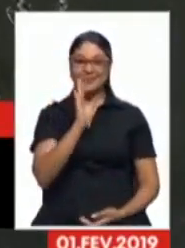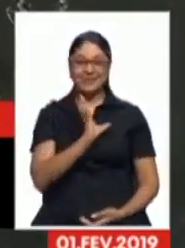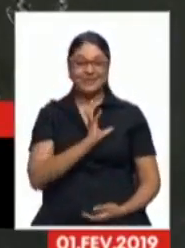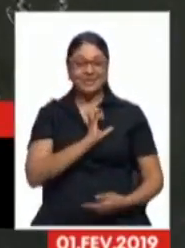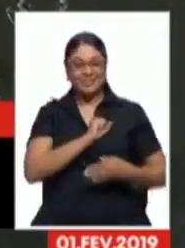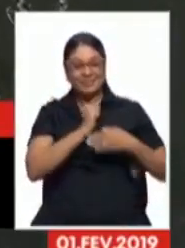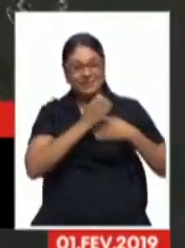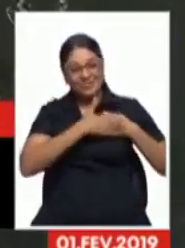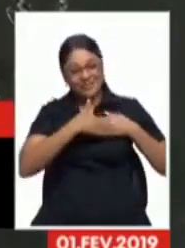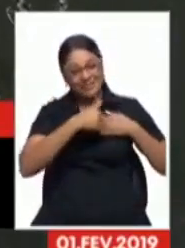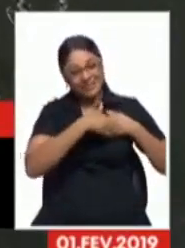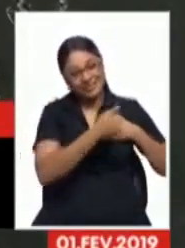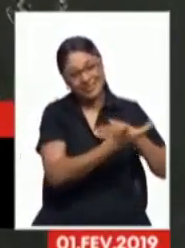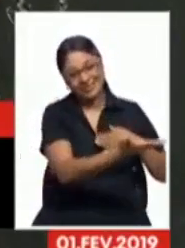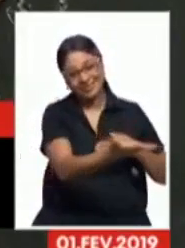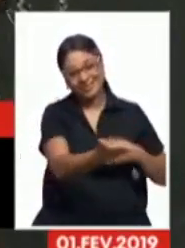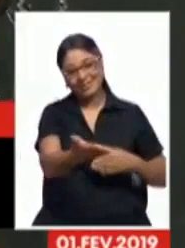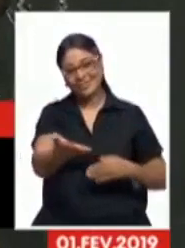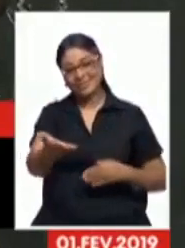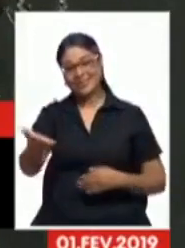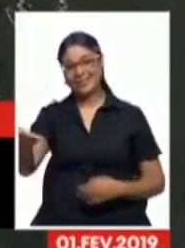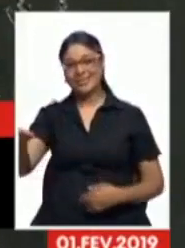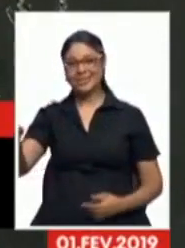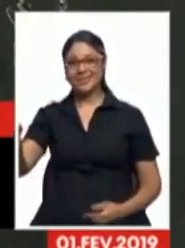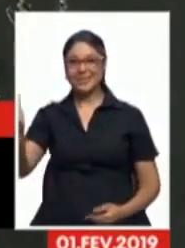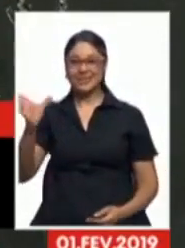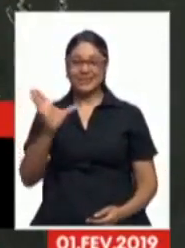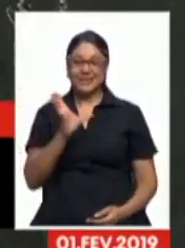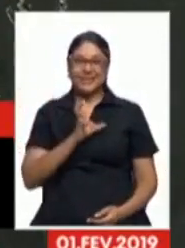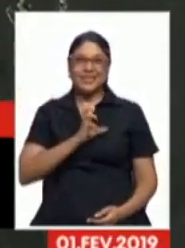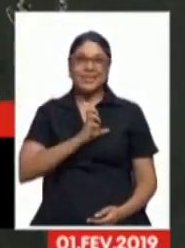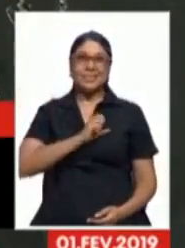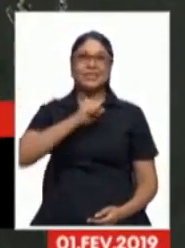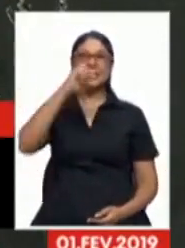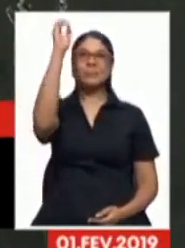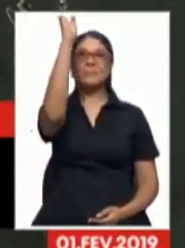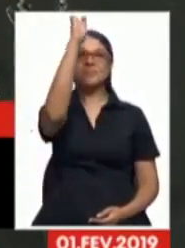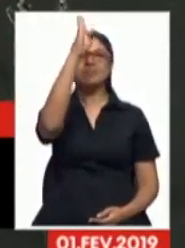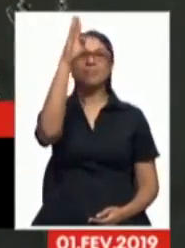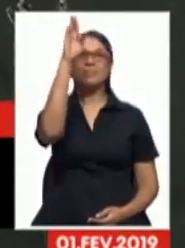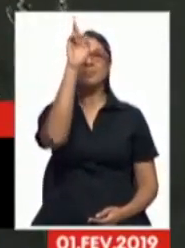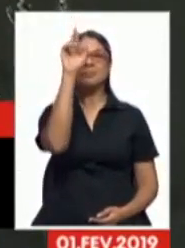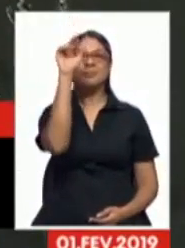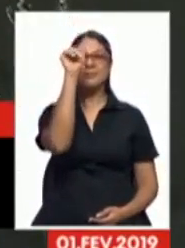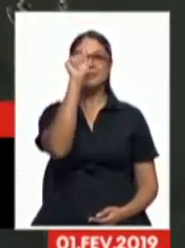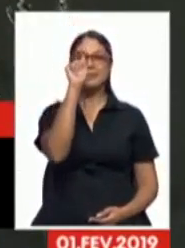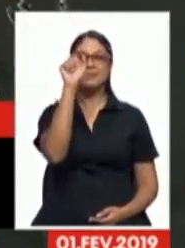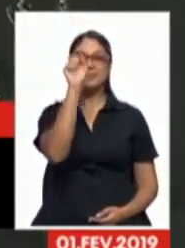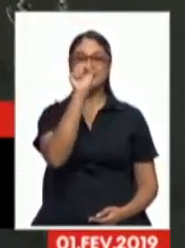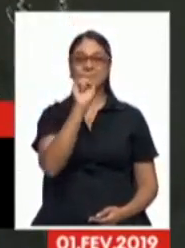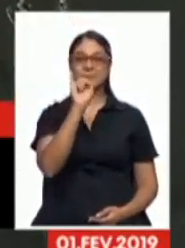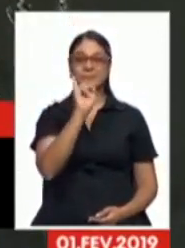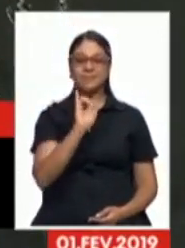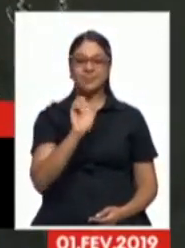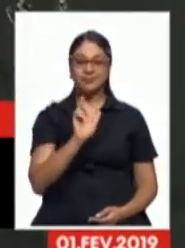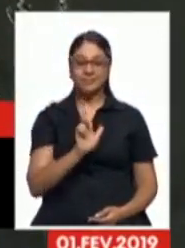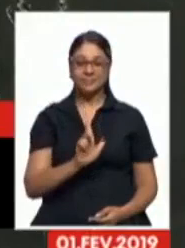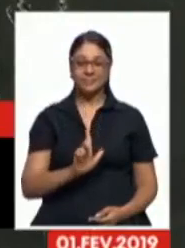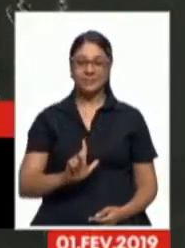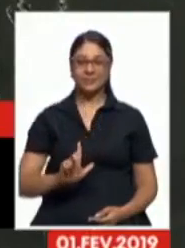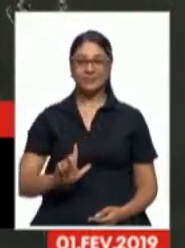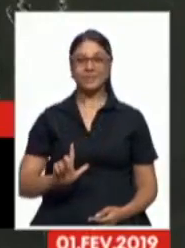pátria amada, dos filhos deste solo és mãe gentil, pátria amada, Brasil.